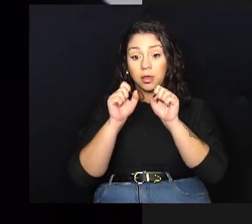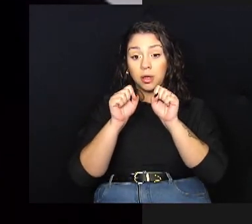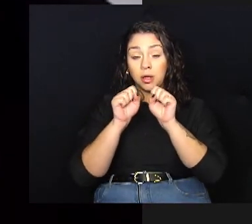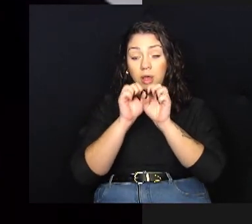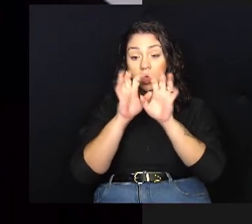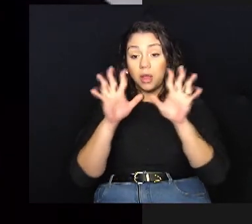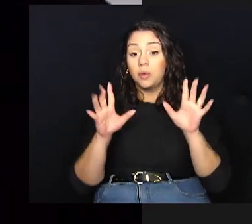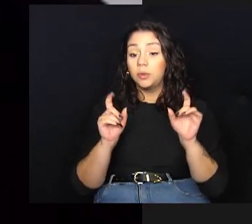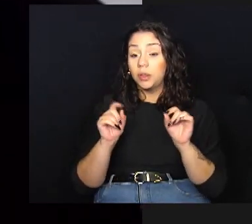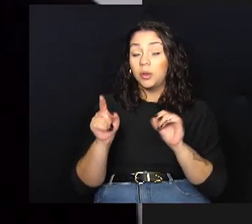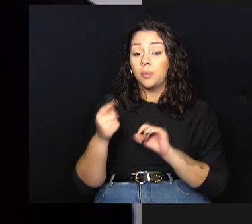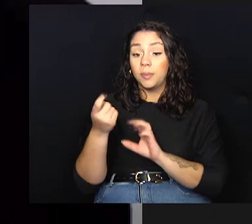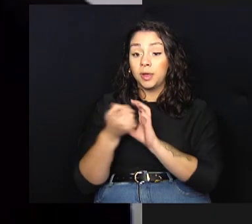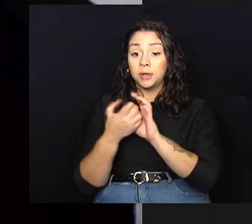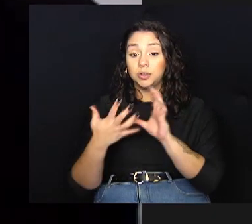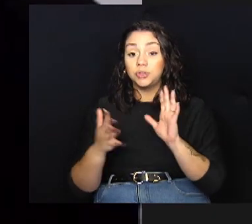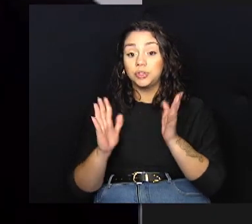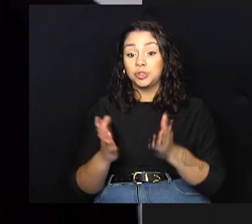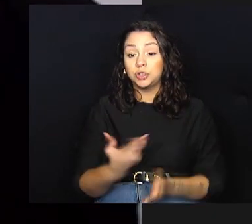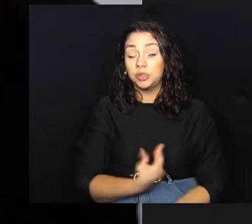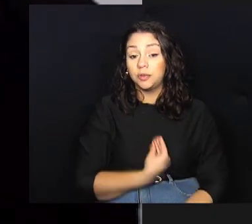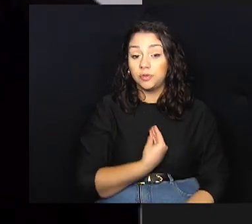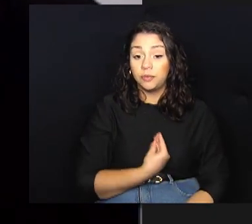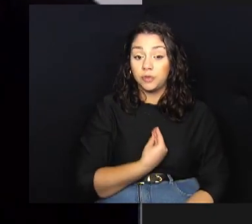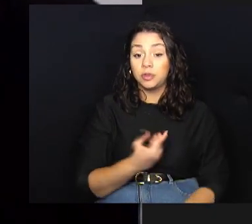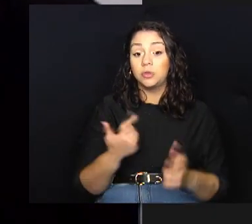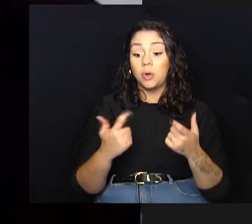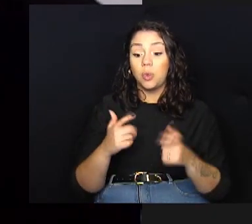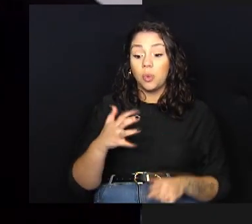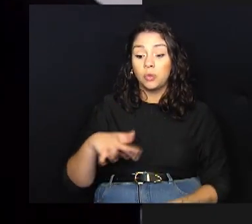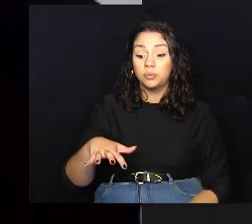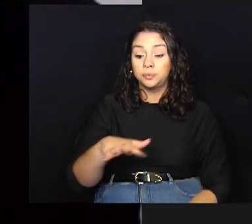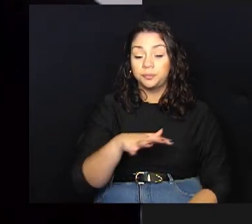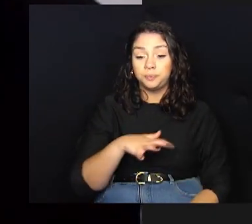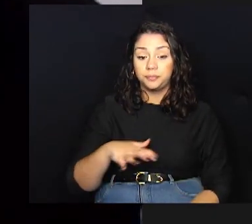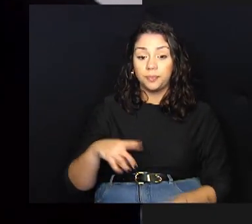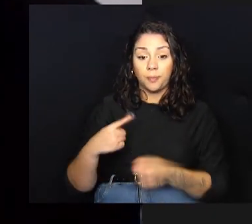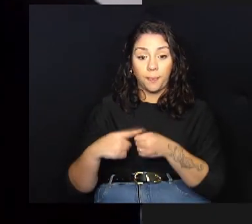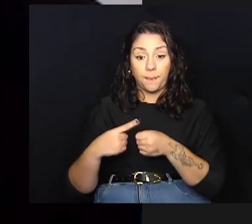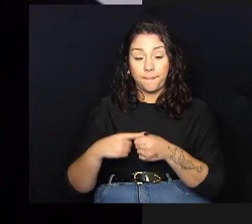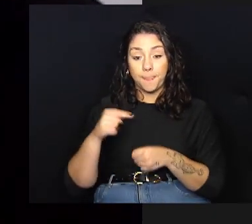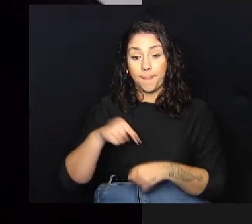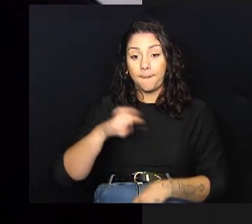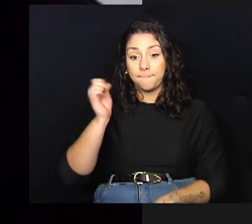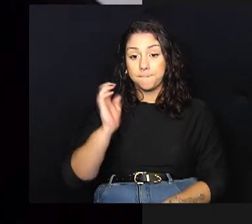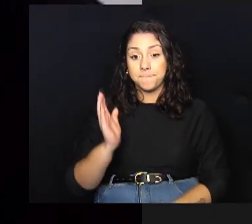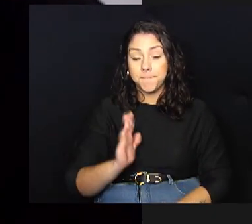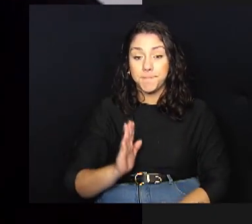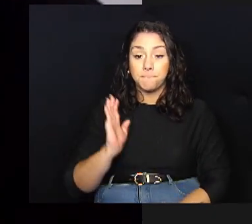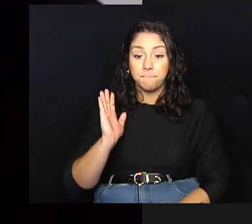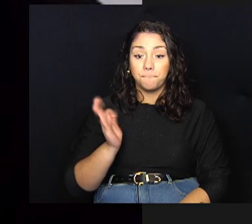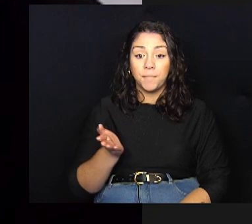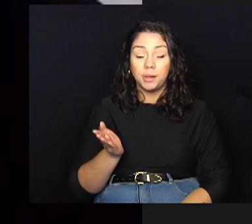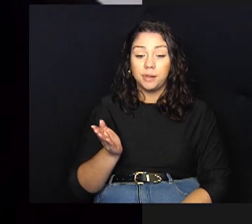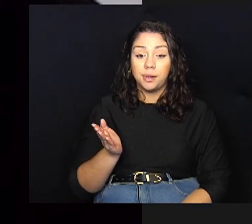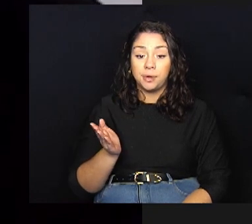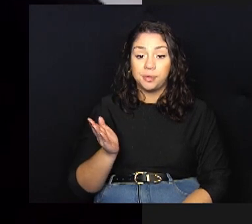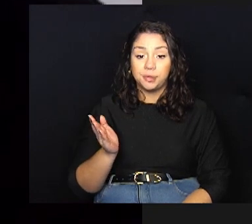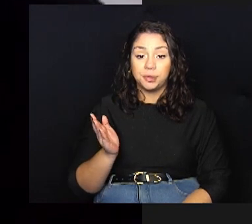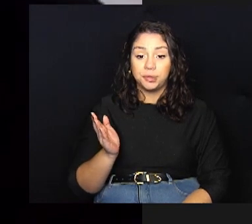que a gente já vem vivenciando nas regiões metropolitanas do Brasil já há pelo menos